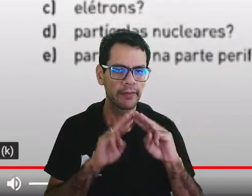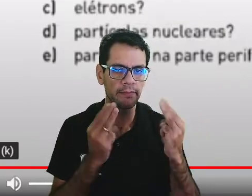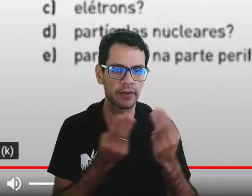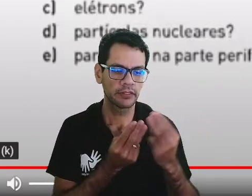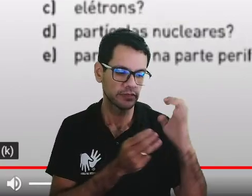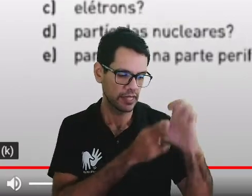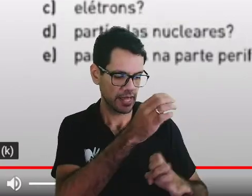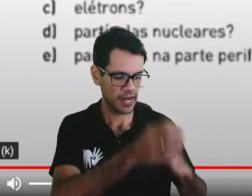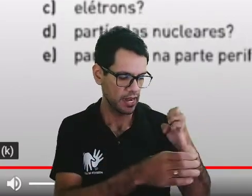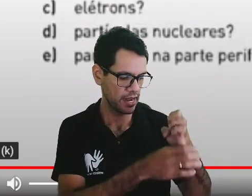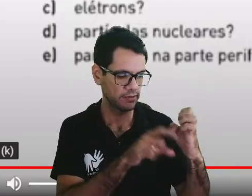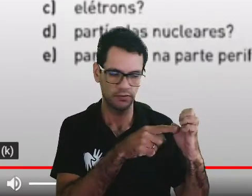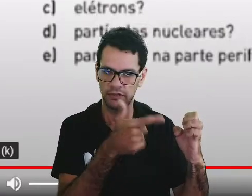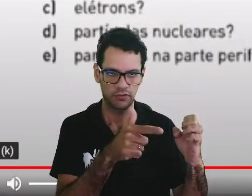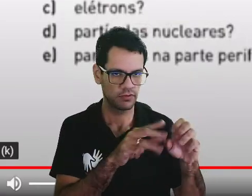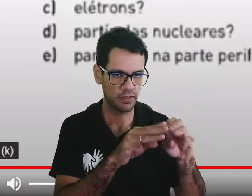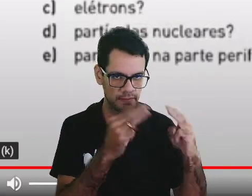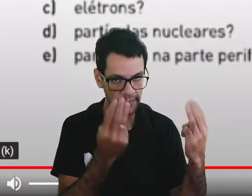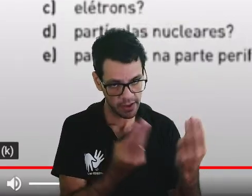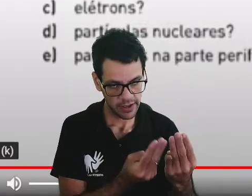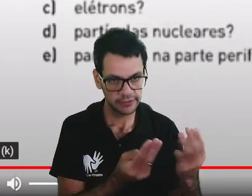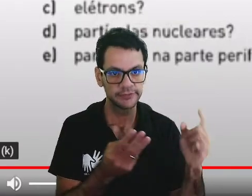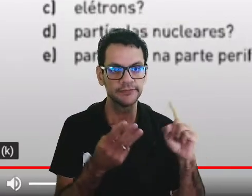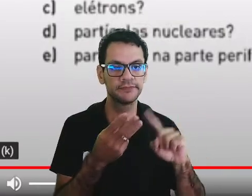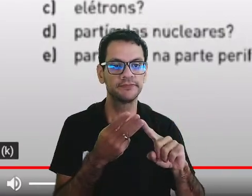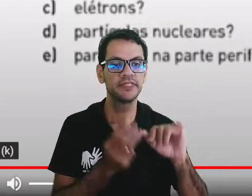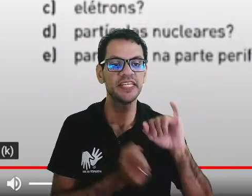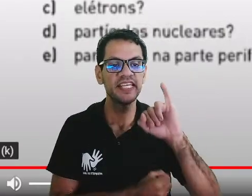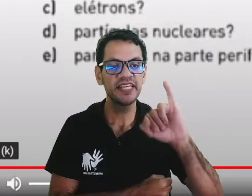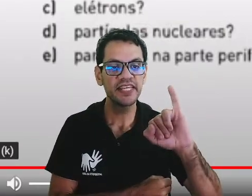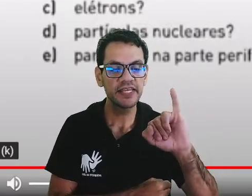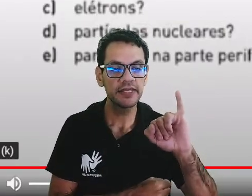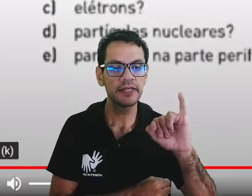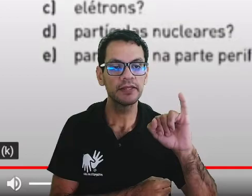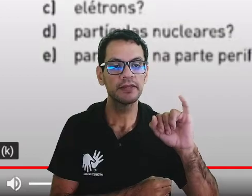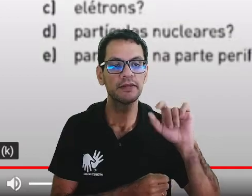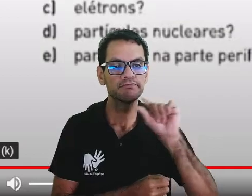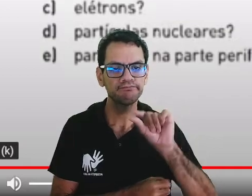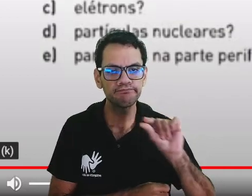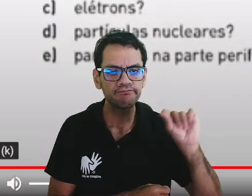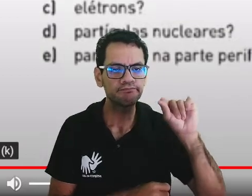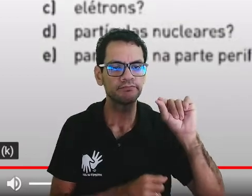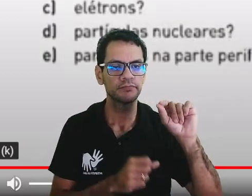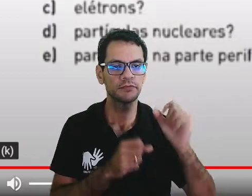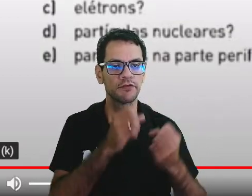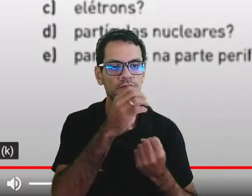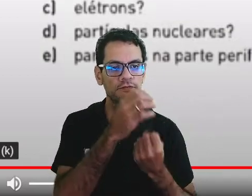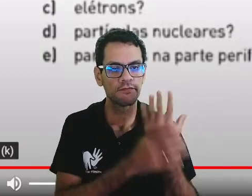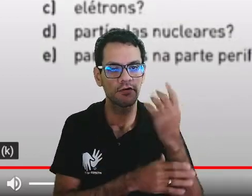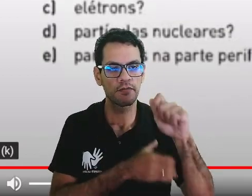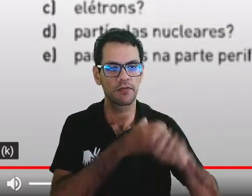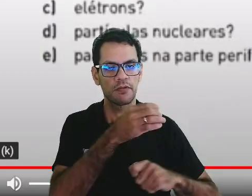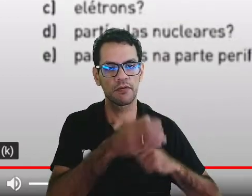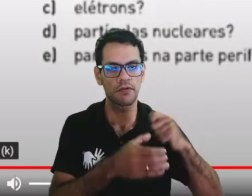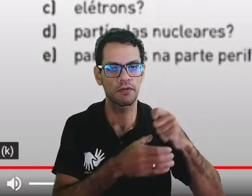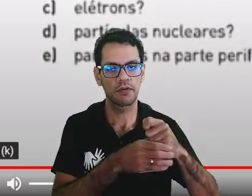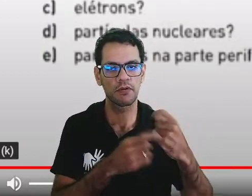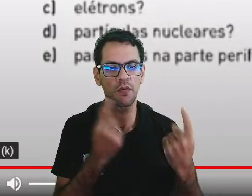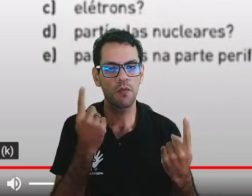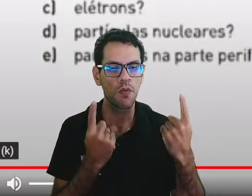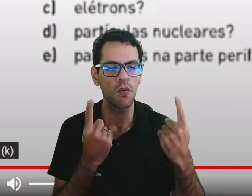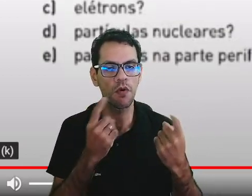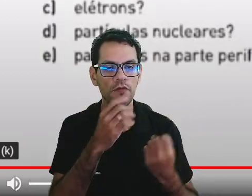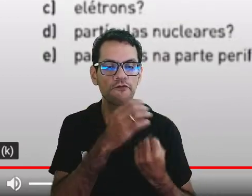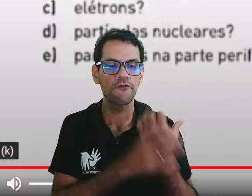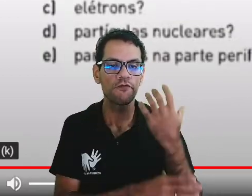elétron. Partículas fundamentais que formam um átomo desse elemento. Quais são as partículas fundamentais que formam